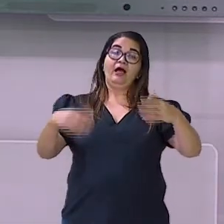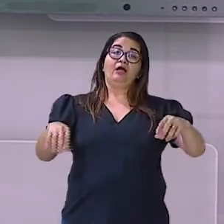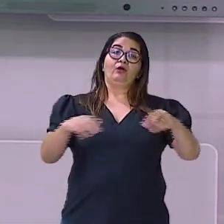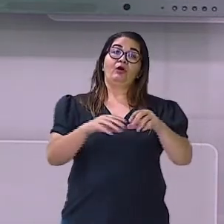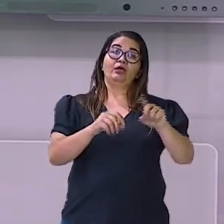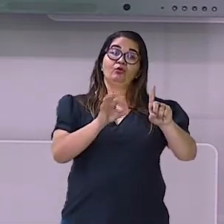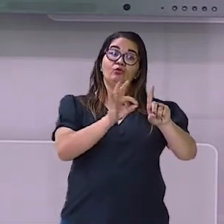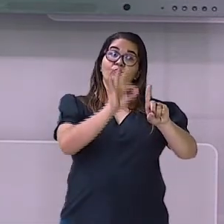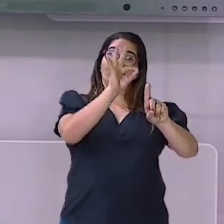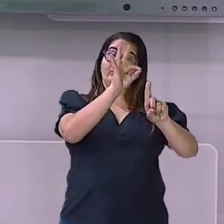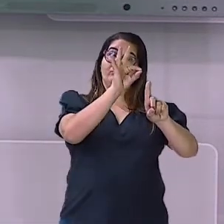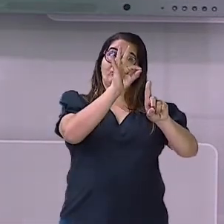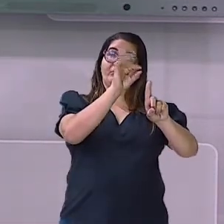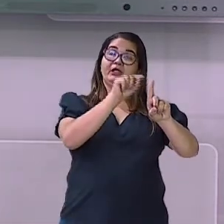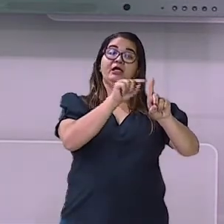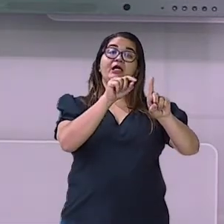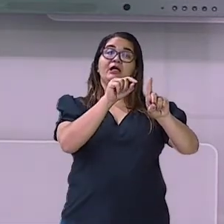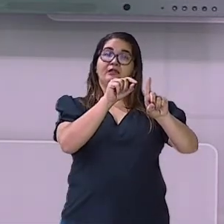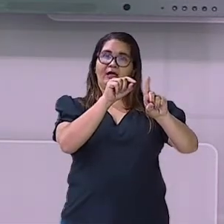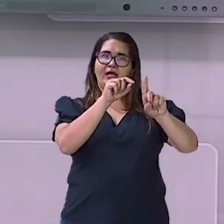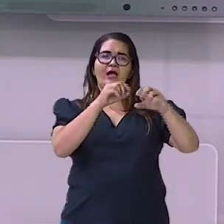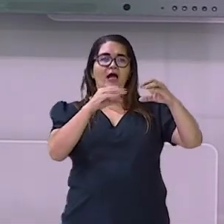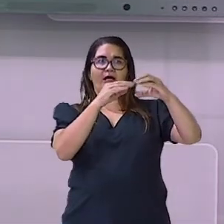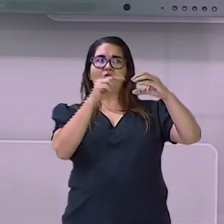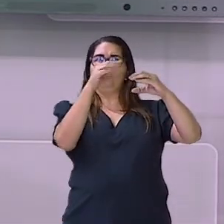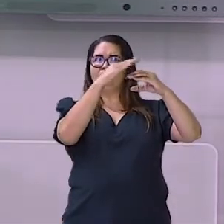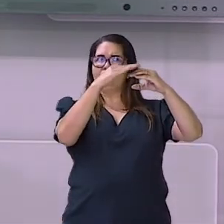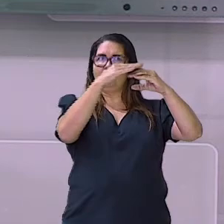dos polos.